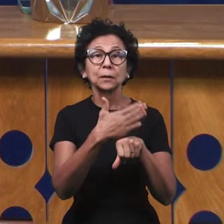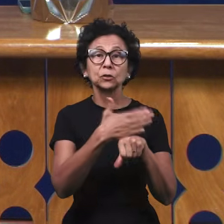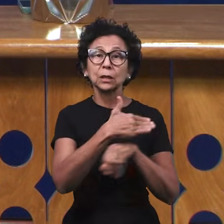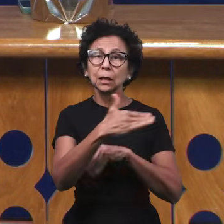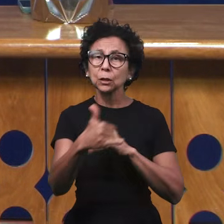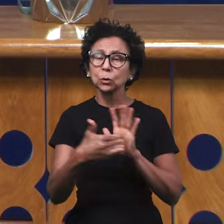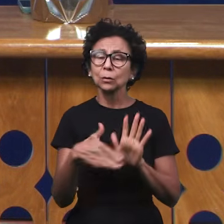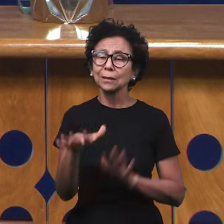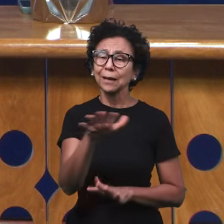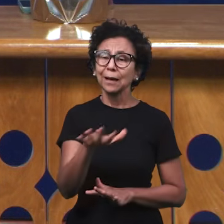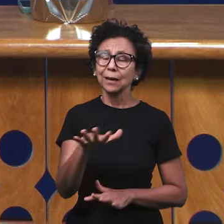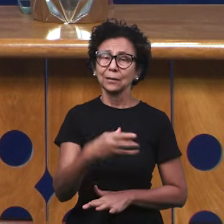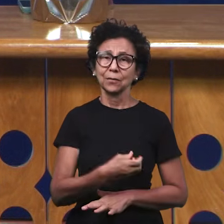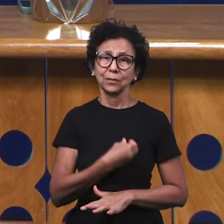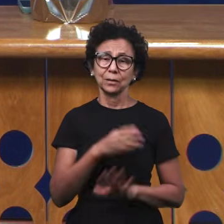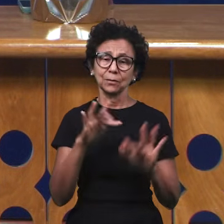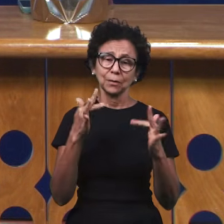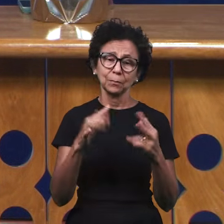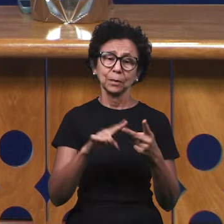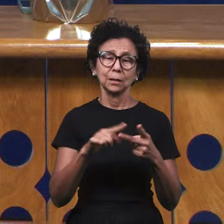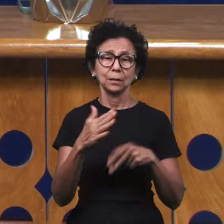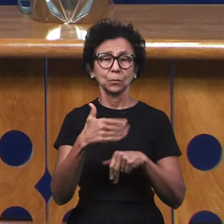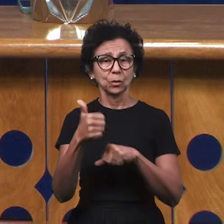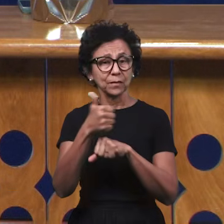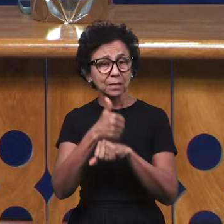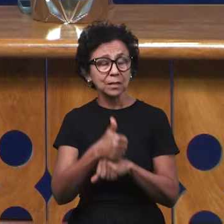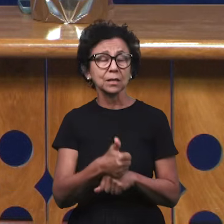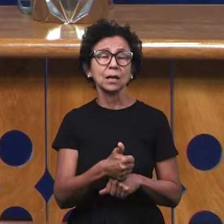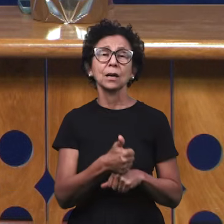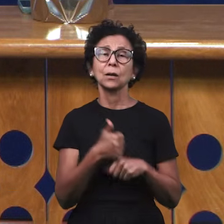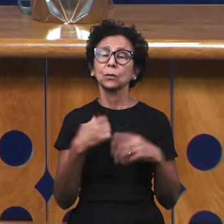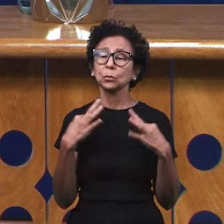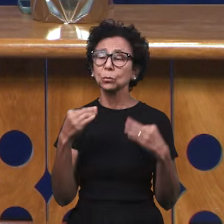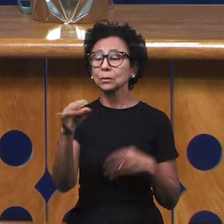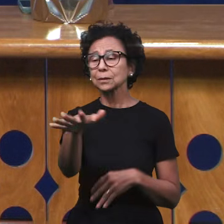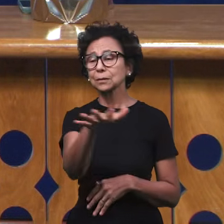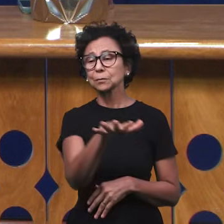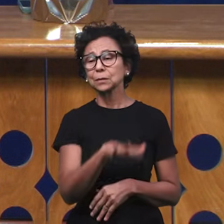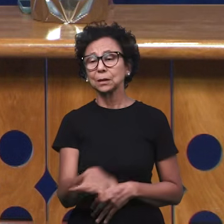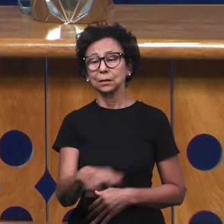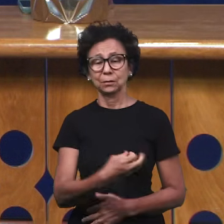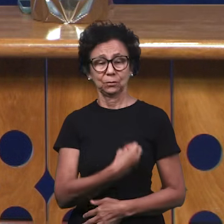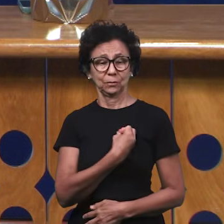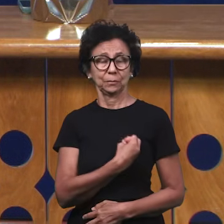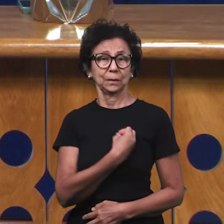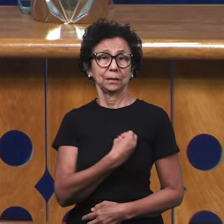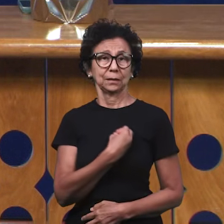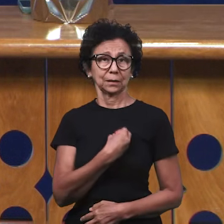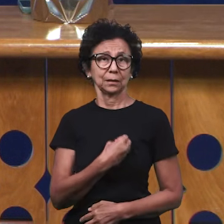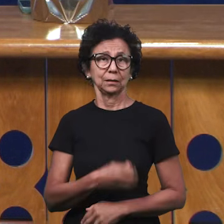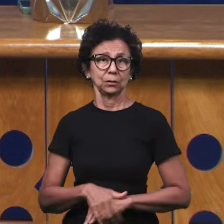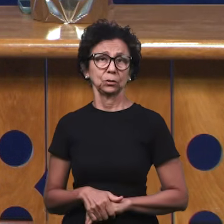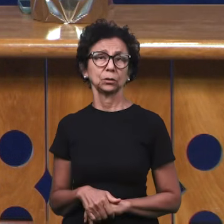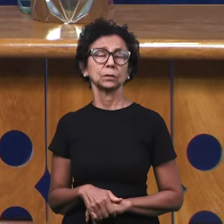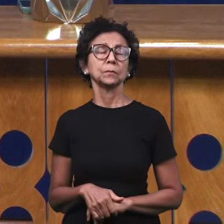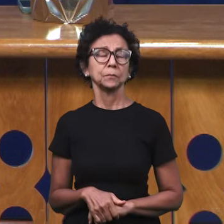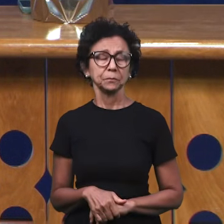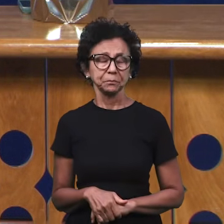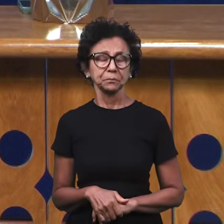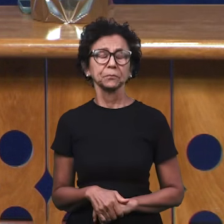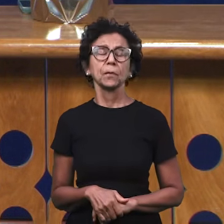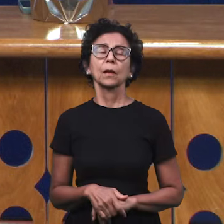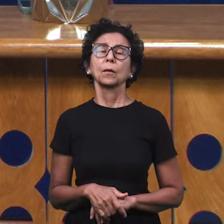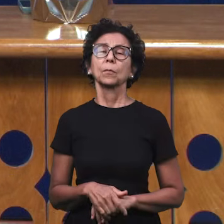vida familiar, vida profissional, em todos os ambientes que nós tivermos, para nós sabermos relacionar